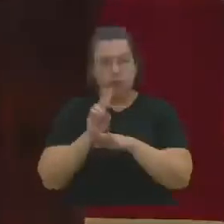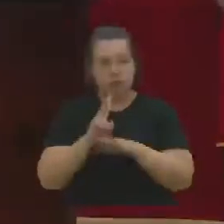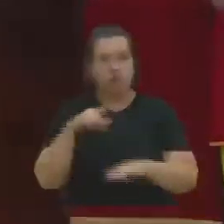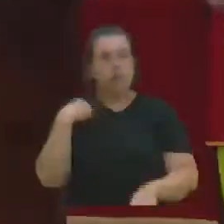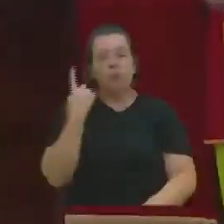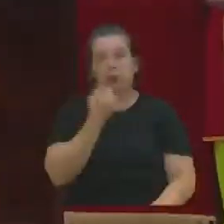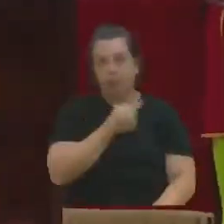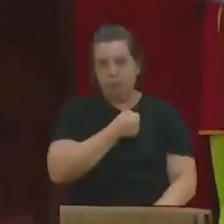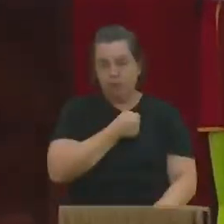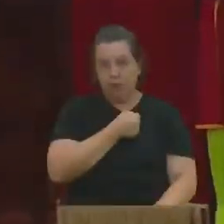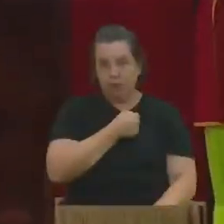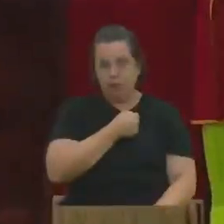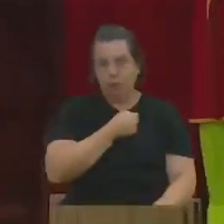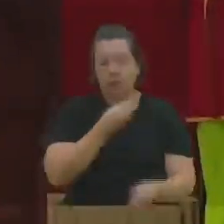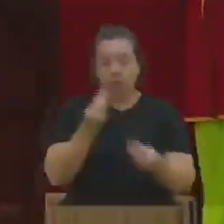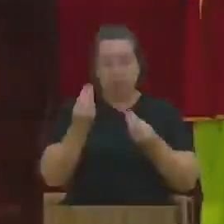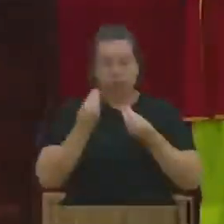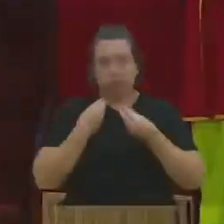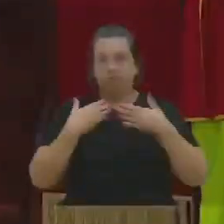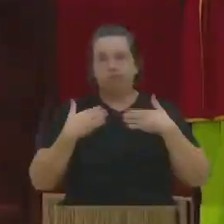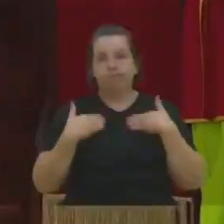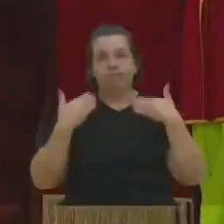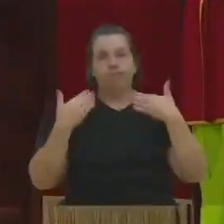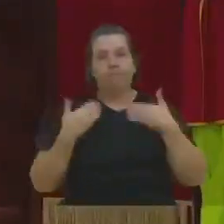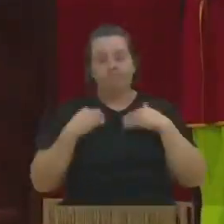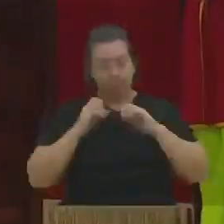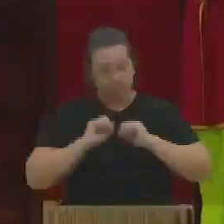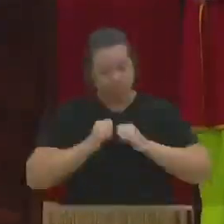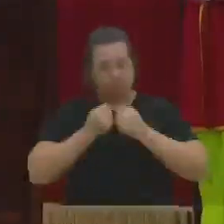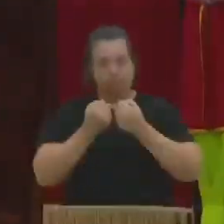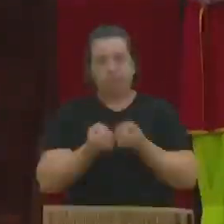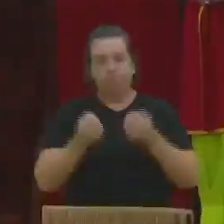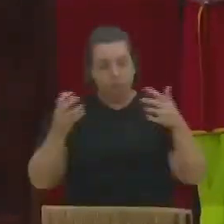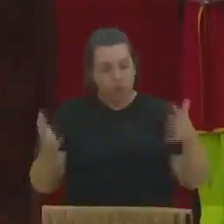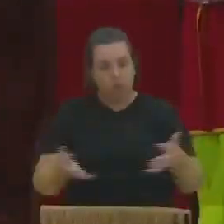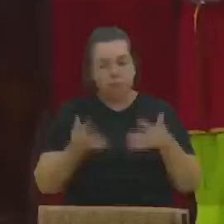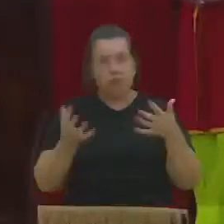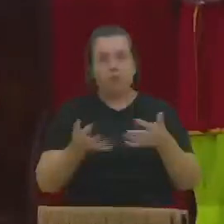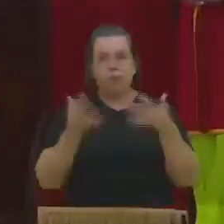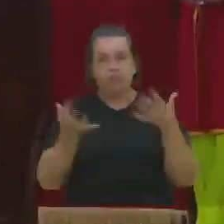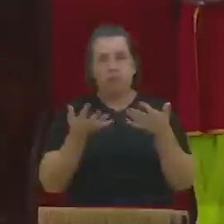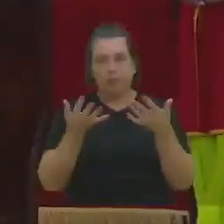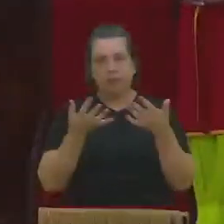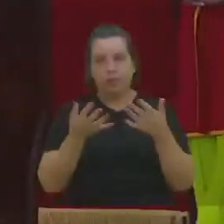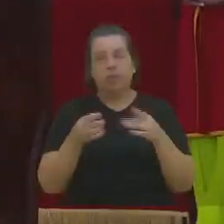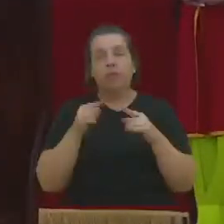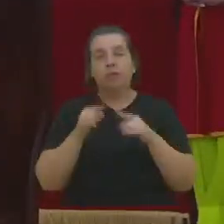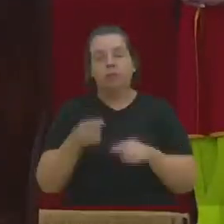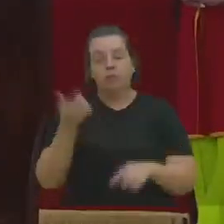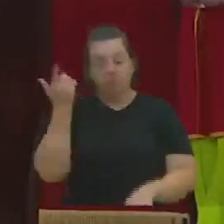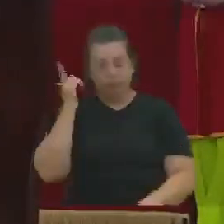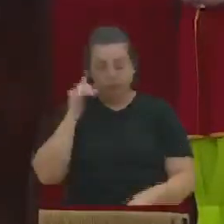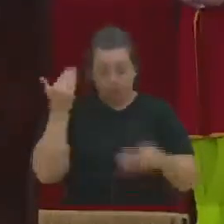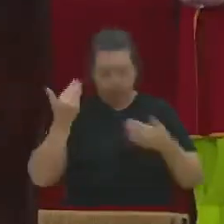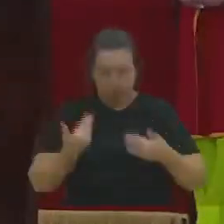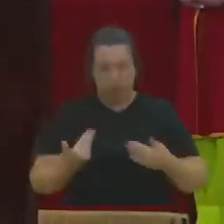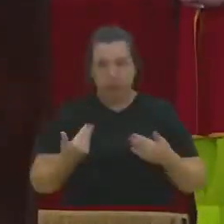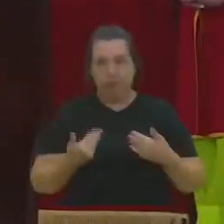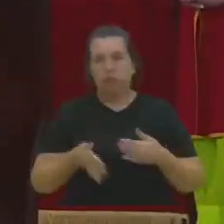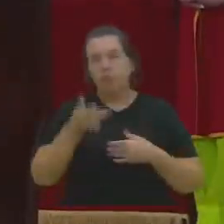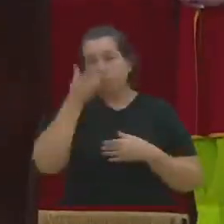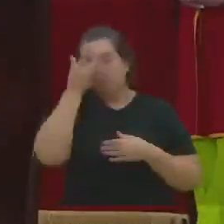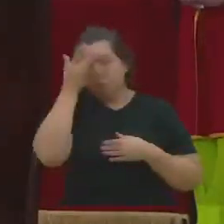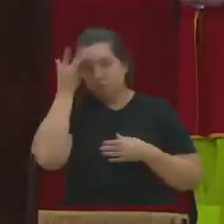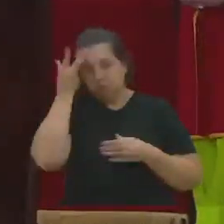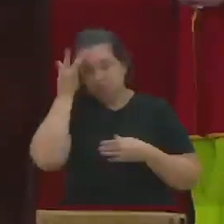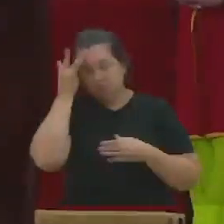nós, nos dá ânimo e motivação para sermos